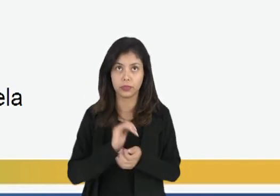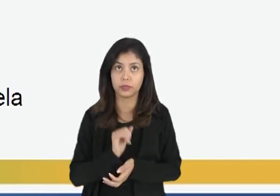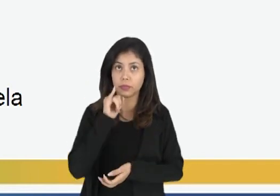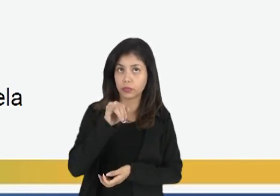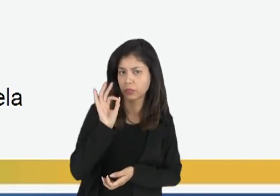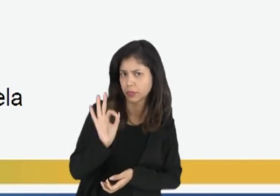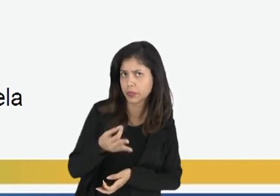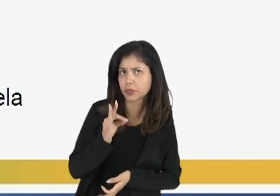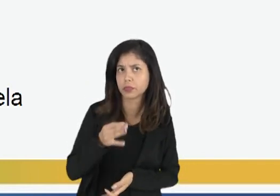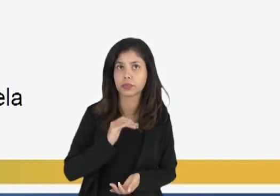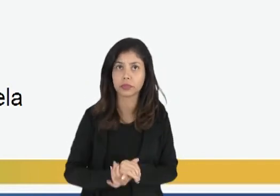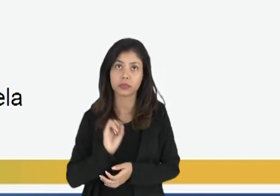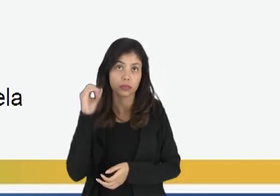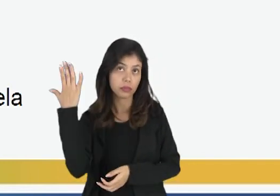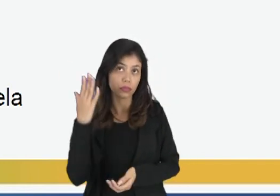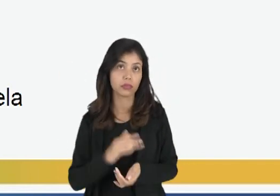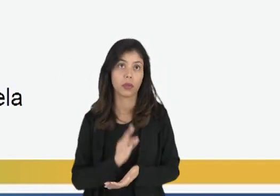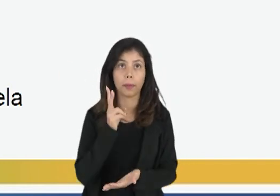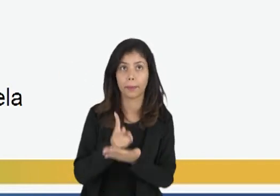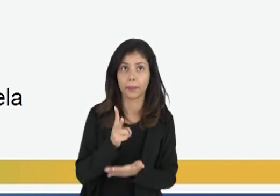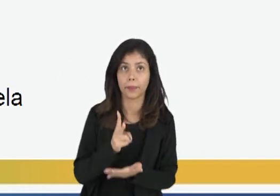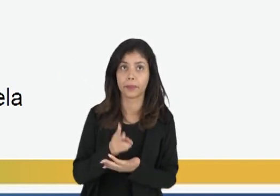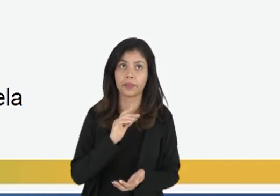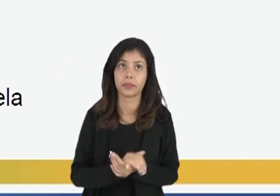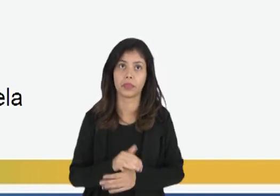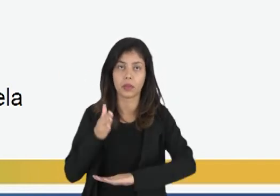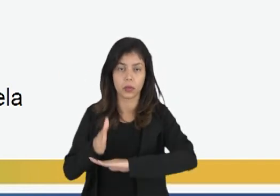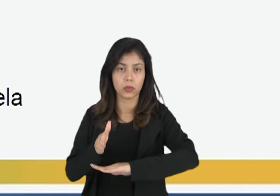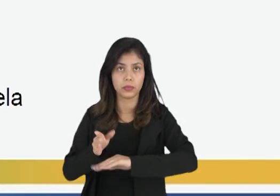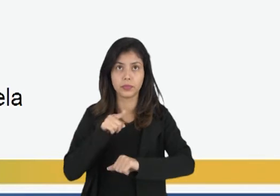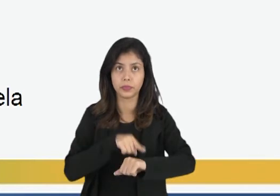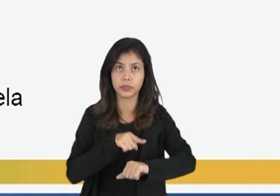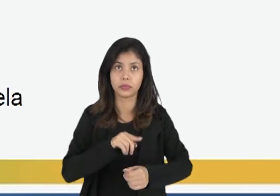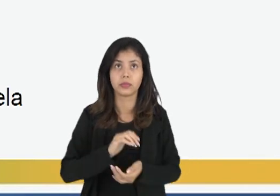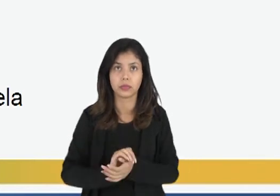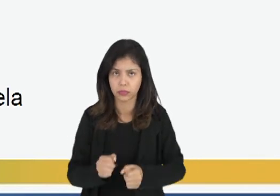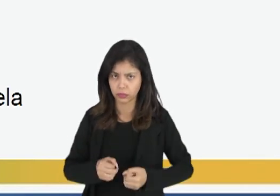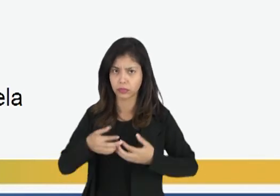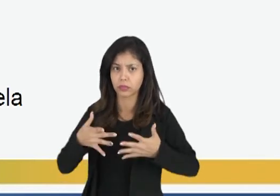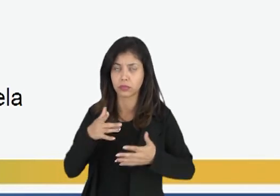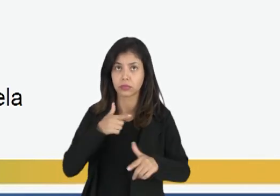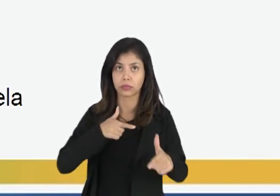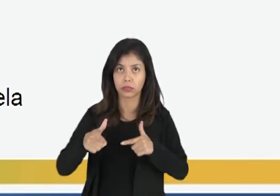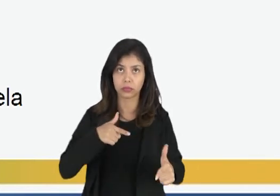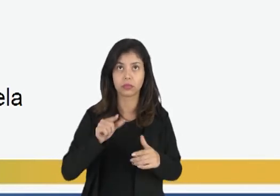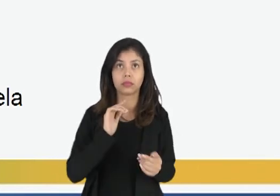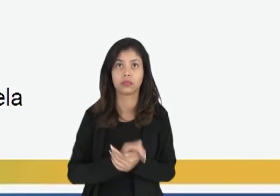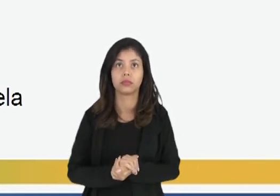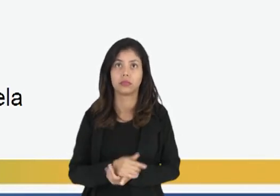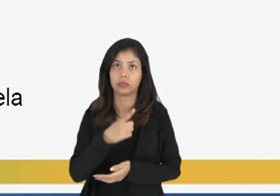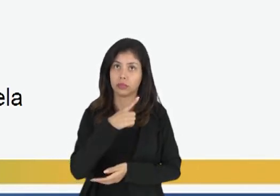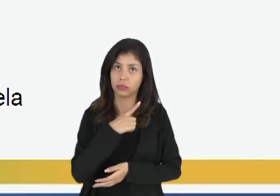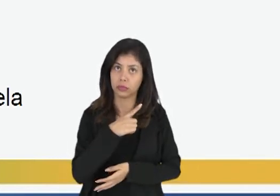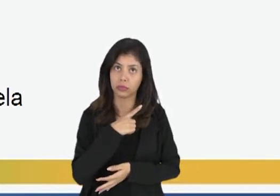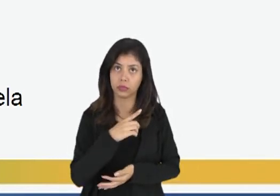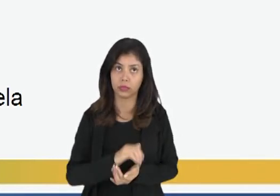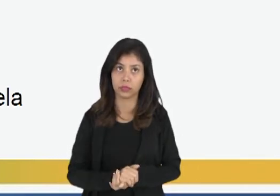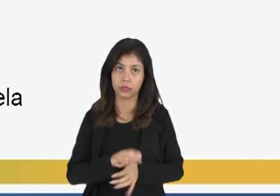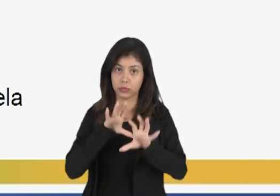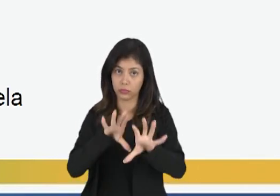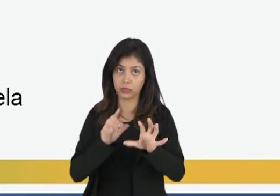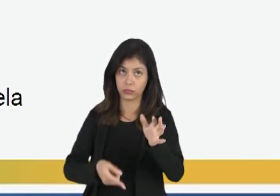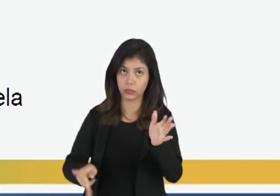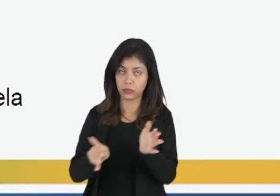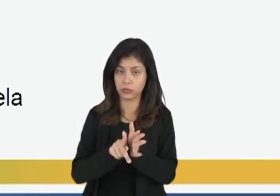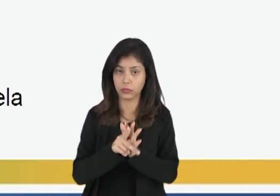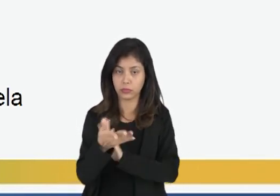economia. Isso, em certos casos, ao mesmo tempo que a modernização do tempo repulsou trabalhadores, estes,